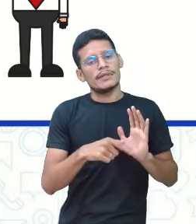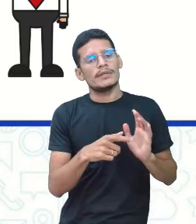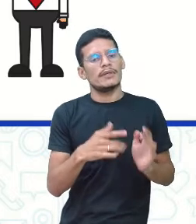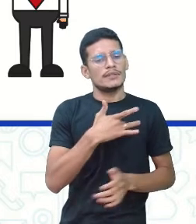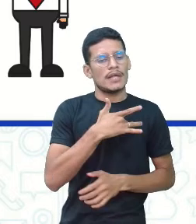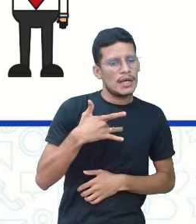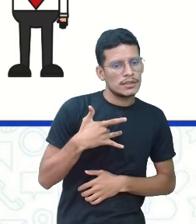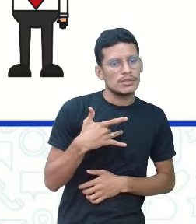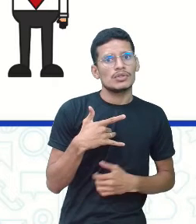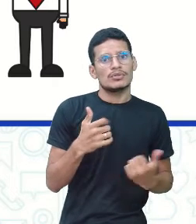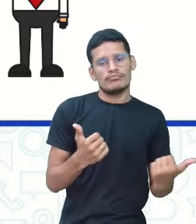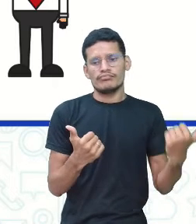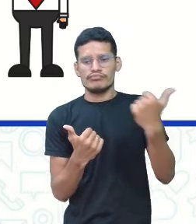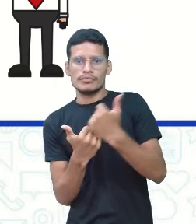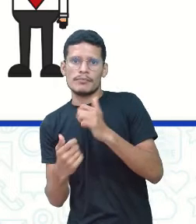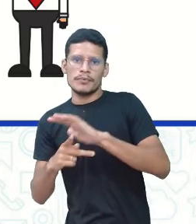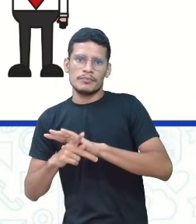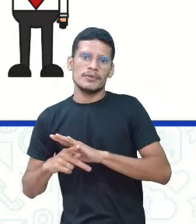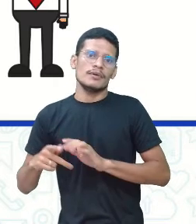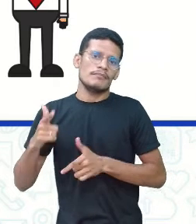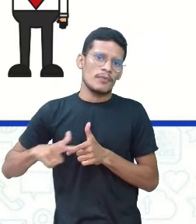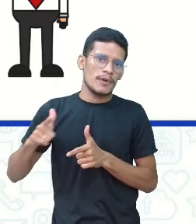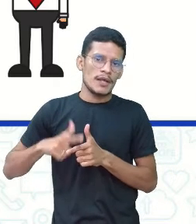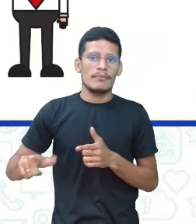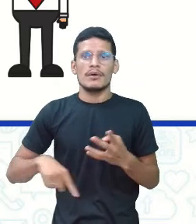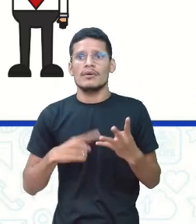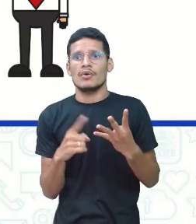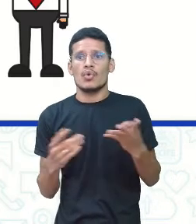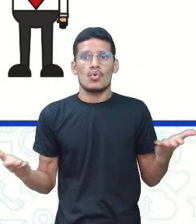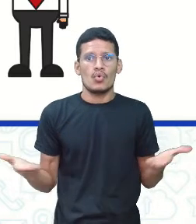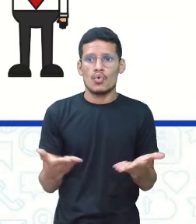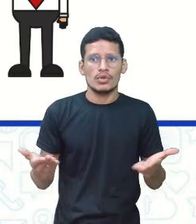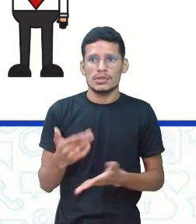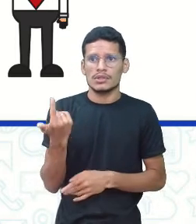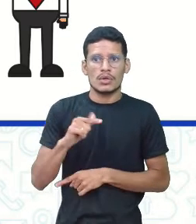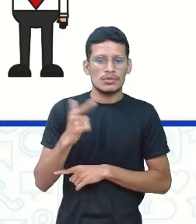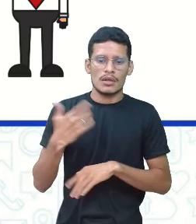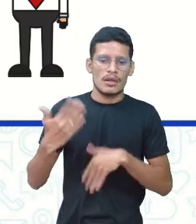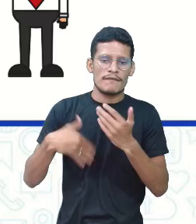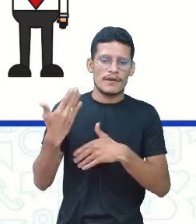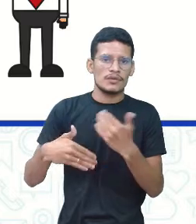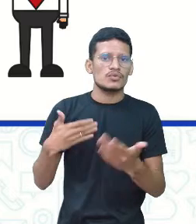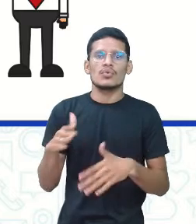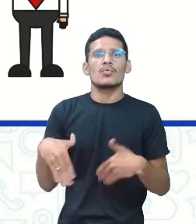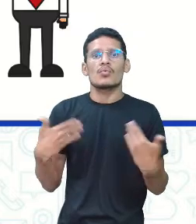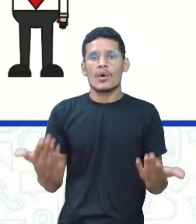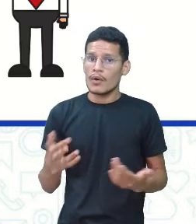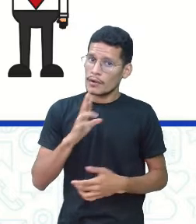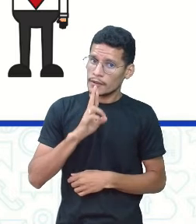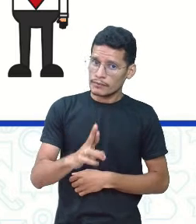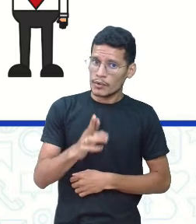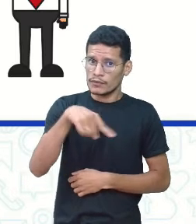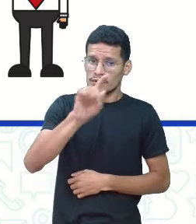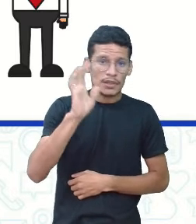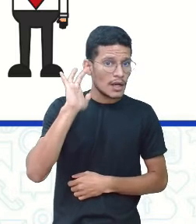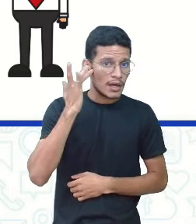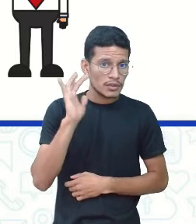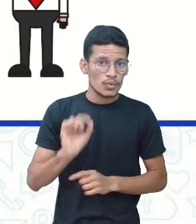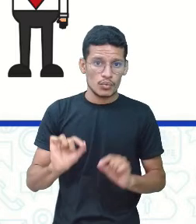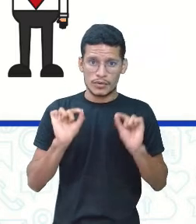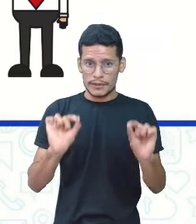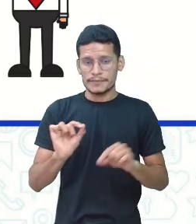genes defeituosos, ou a terapia gênica hoje não teve mais avanço? O que é que vocês acham?